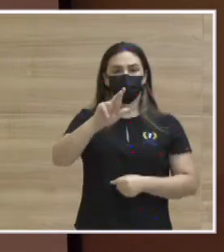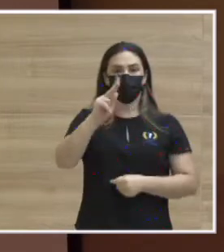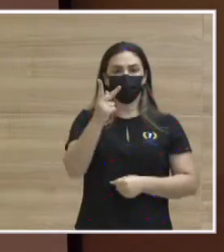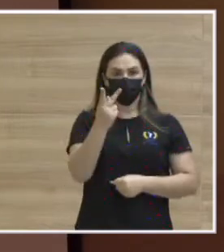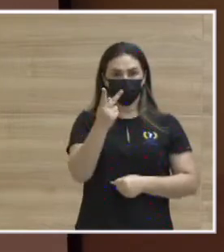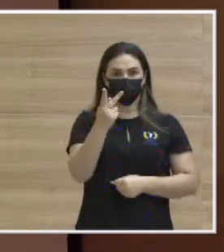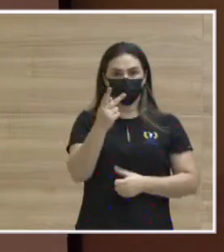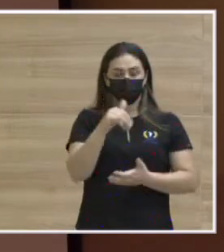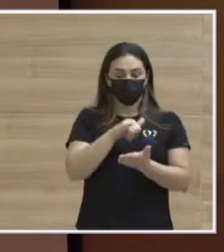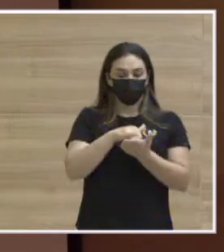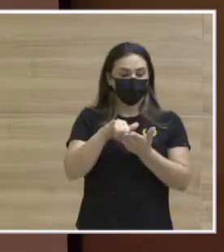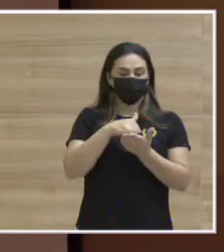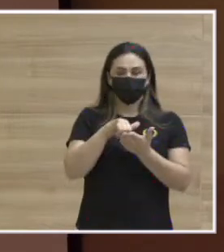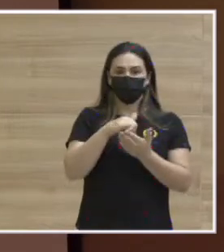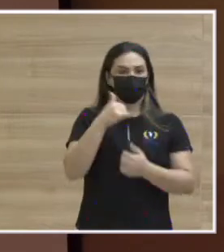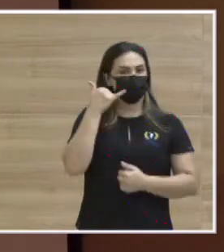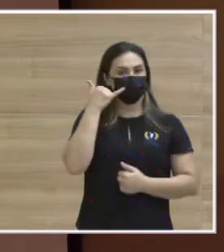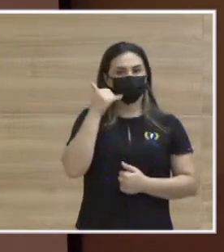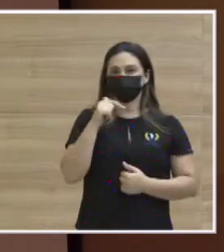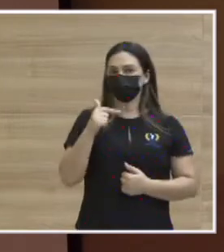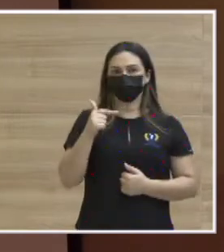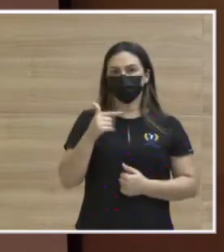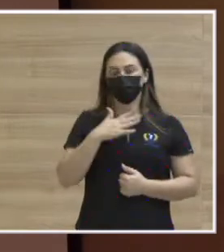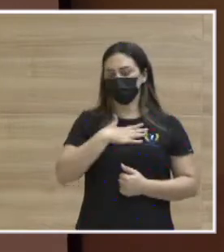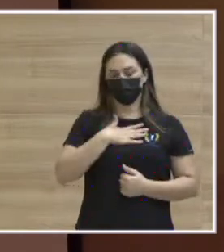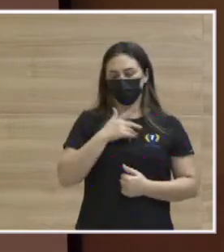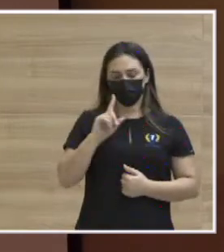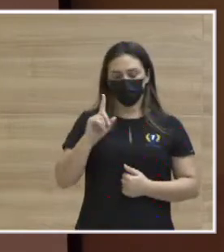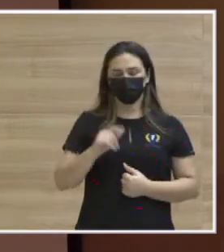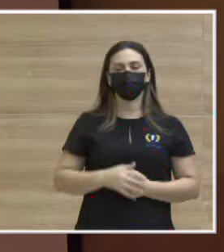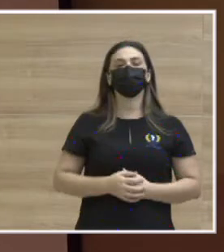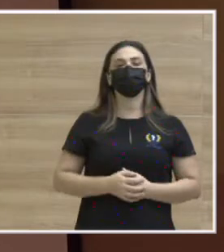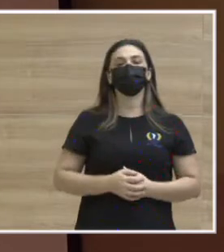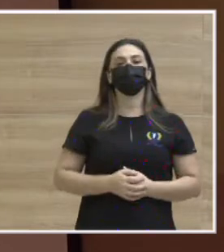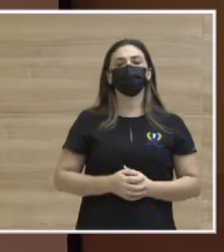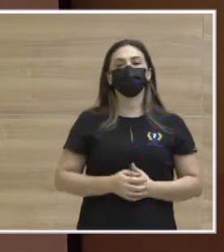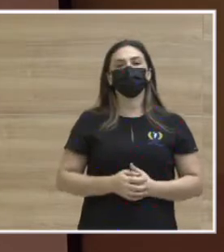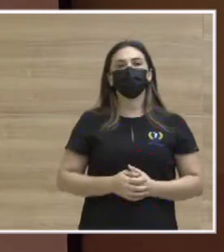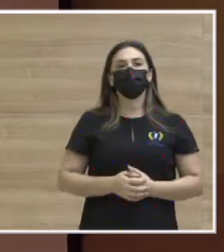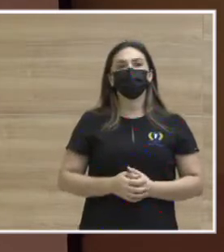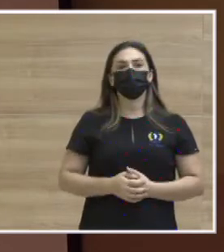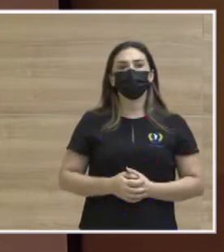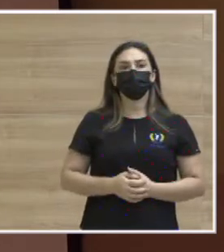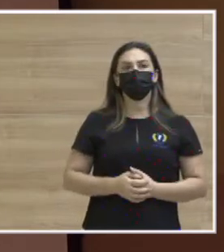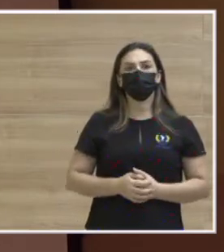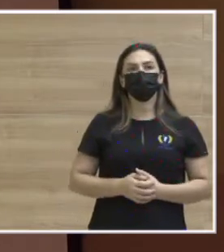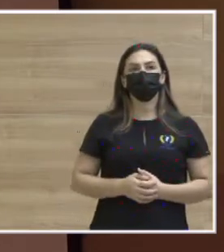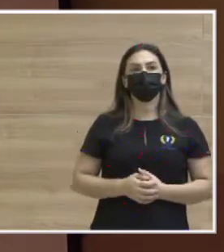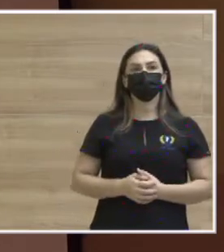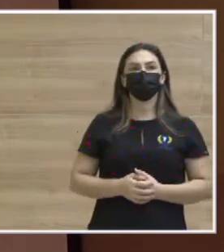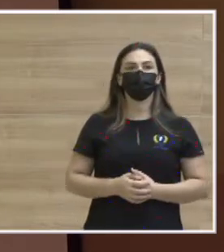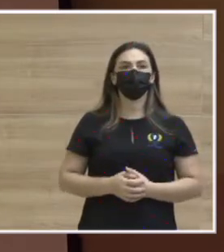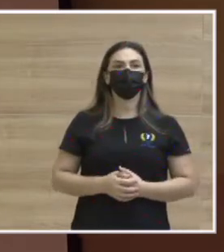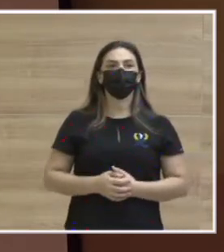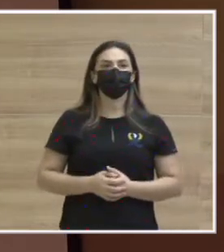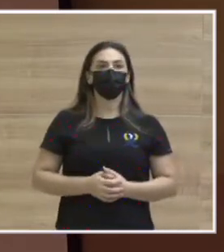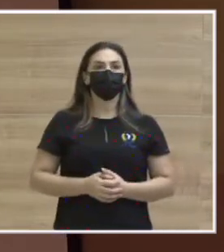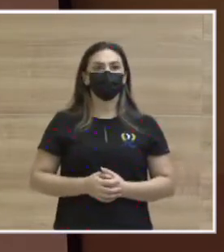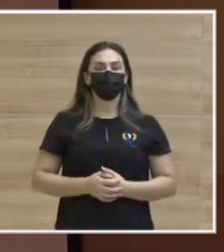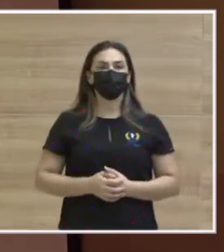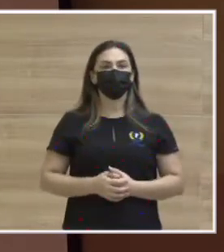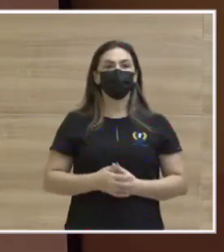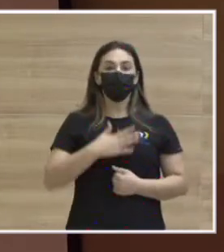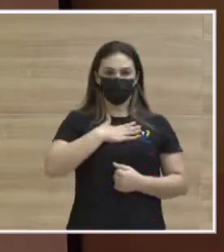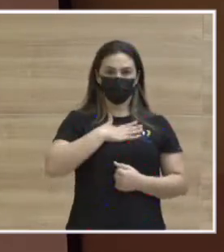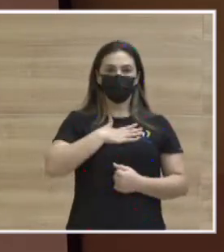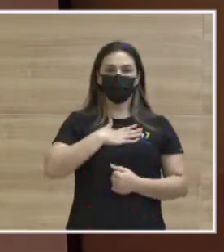via WhatsApp, porque telefone ela não atende, pelo menos as minhas ligações. E ela, sim, chancelou e corobou que o meu lugar